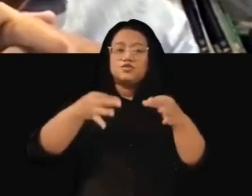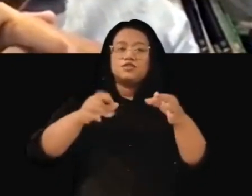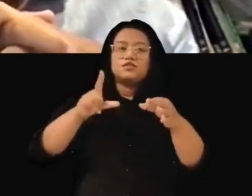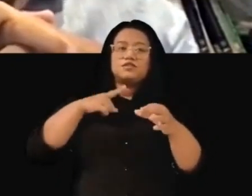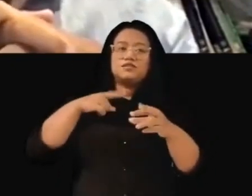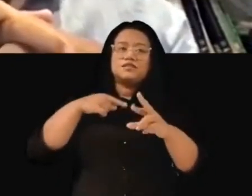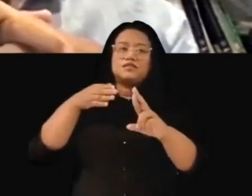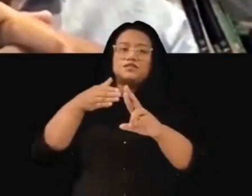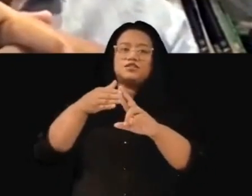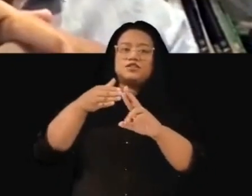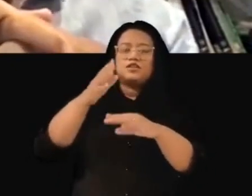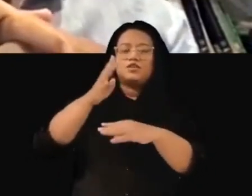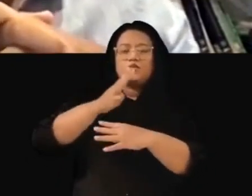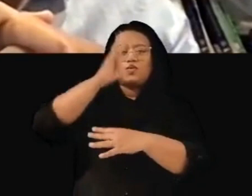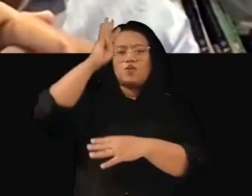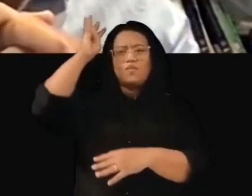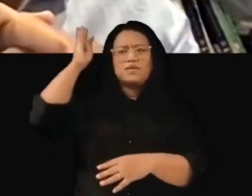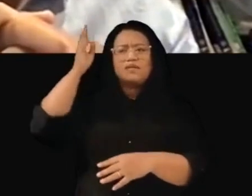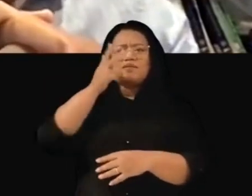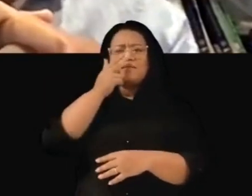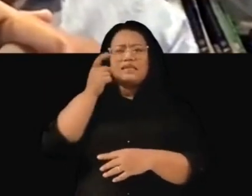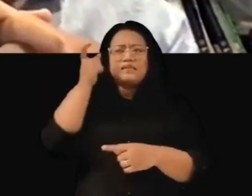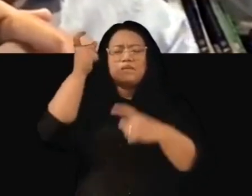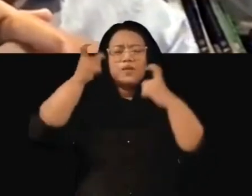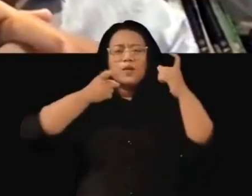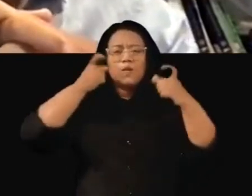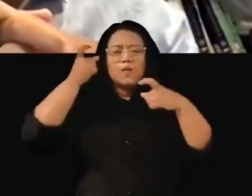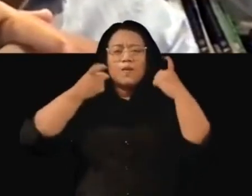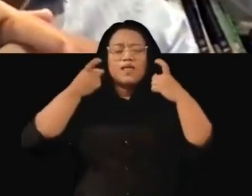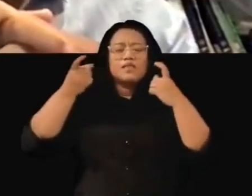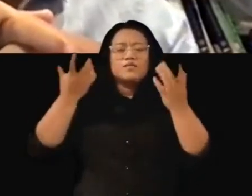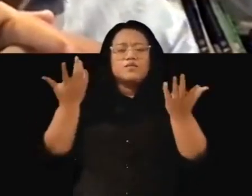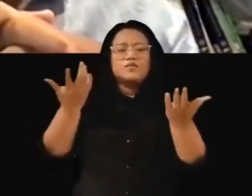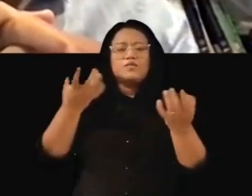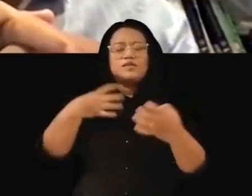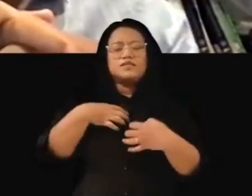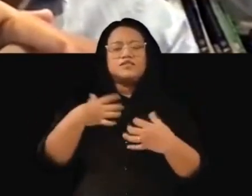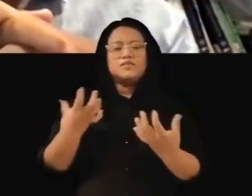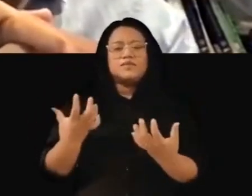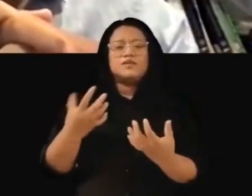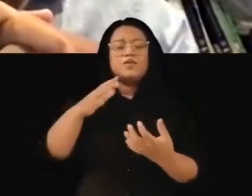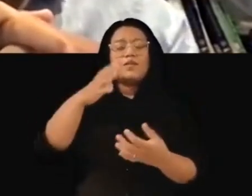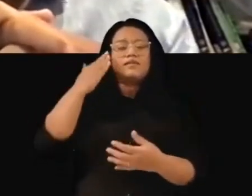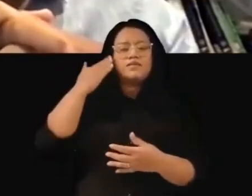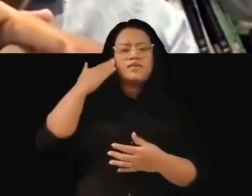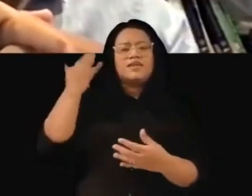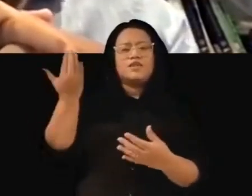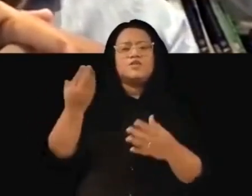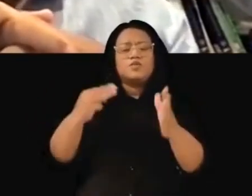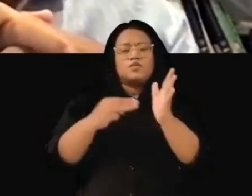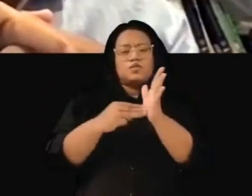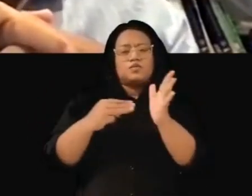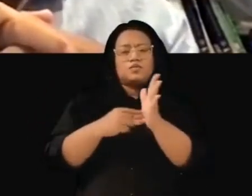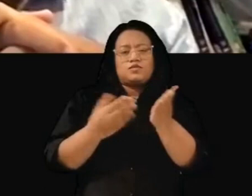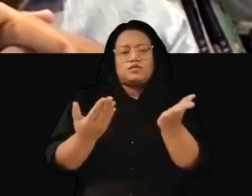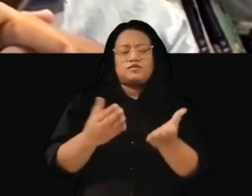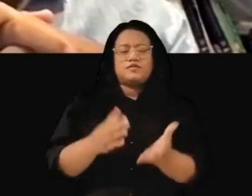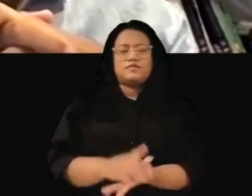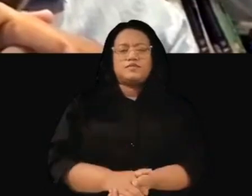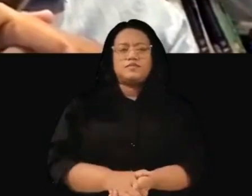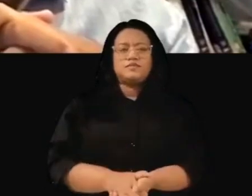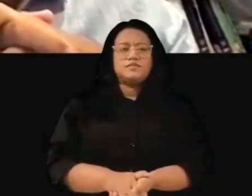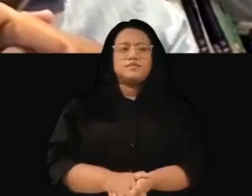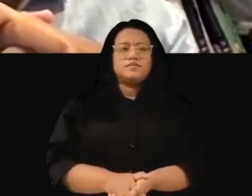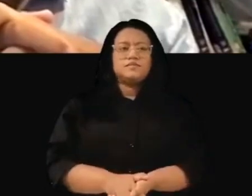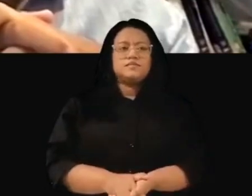direito romano. Eu fiquei um pouco preocupado com essa interpretação, mas eu entendo a razão, a matriz, né? Mas